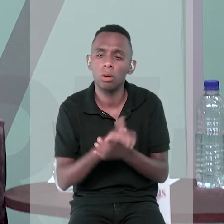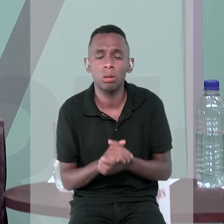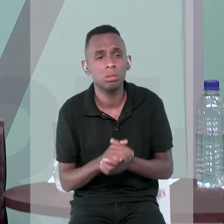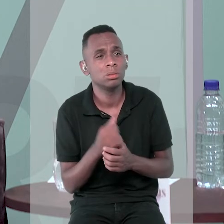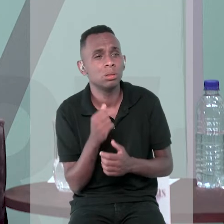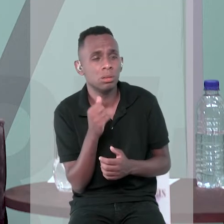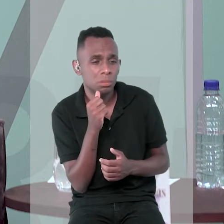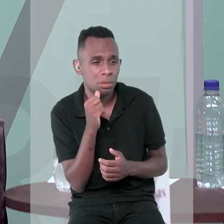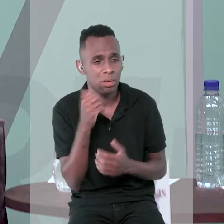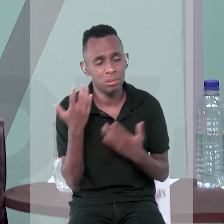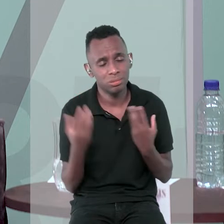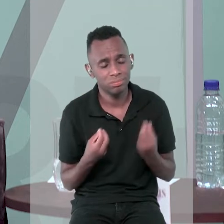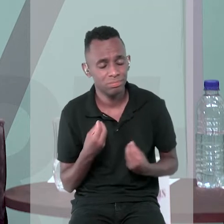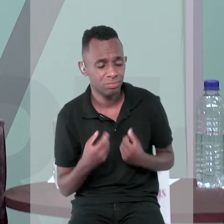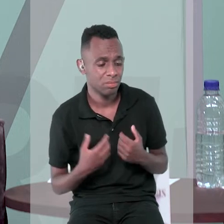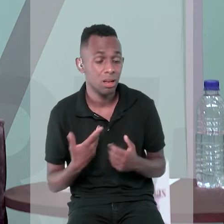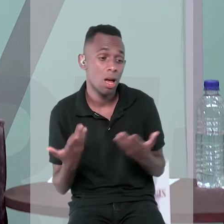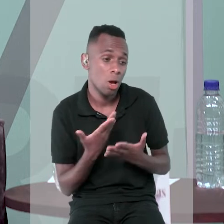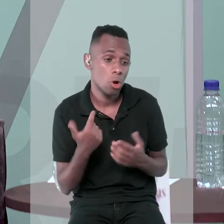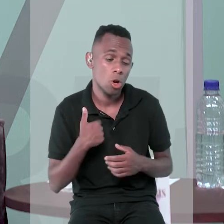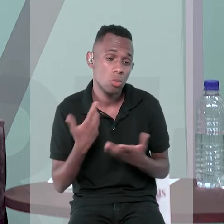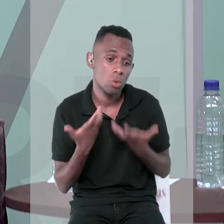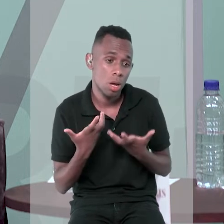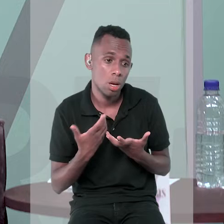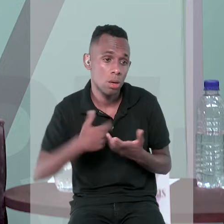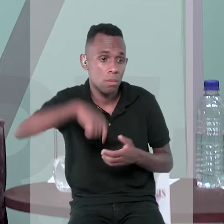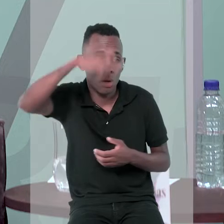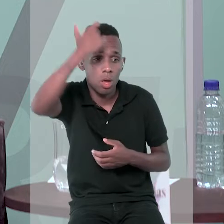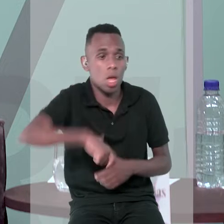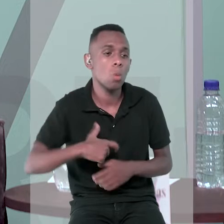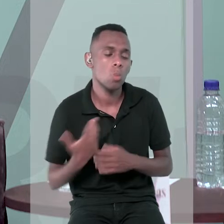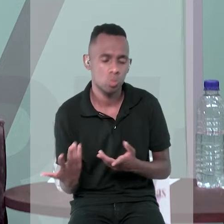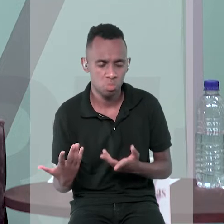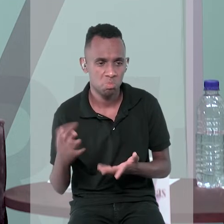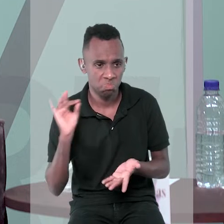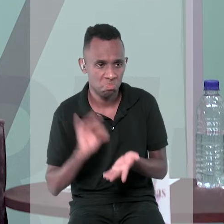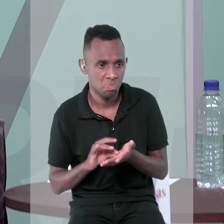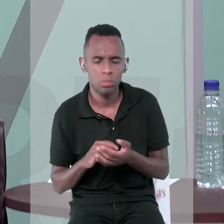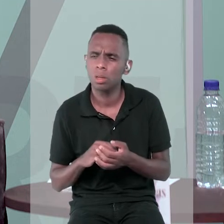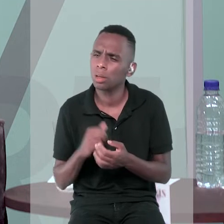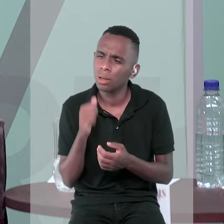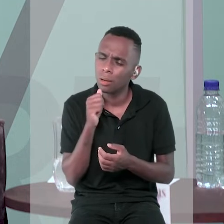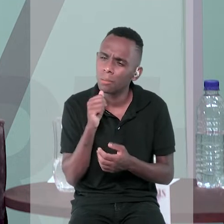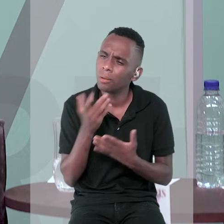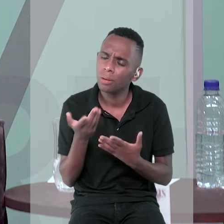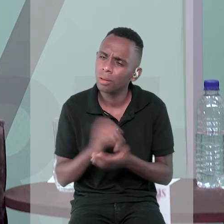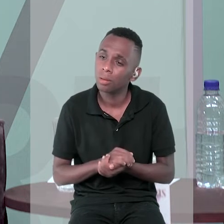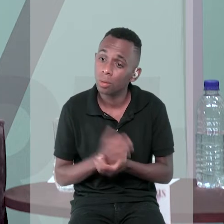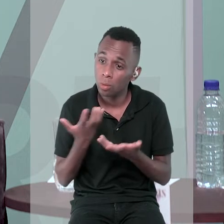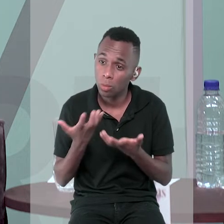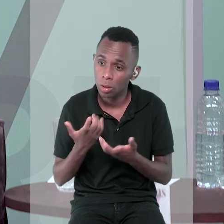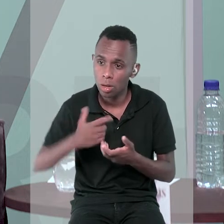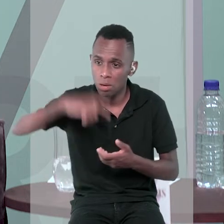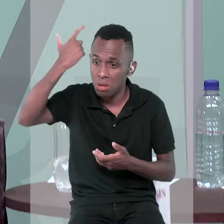muito chatinha, muito afetada, falou, agora eu quero ser quem eu sou. E essa comediante virou para ela, eu